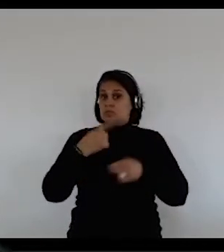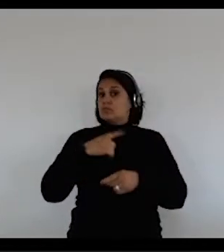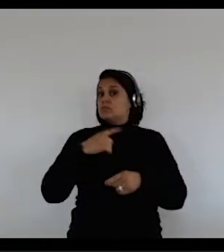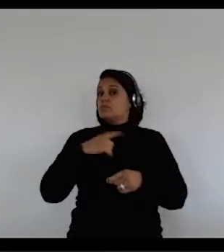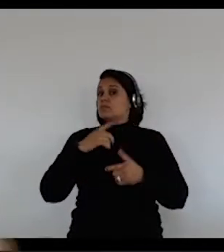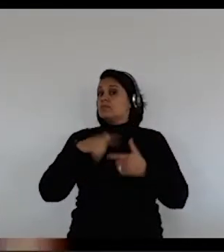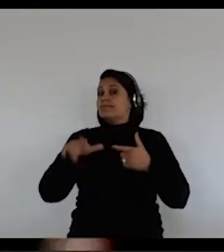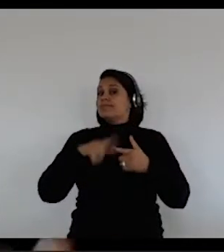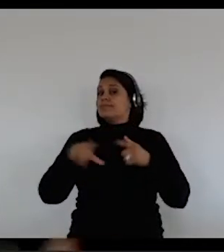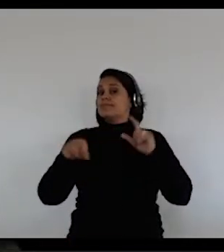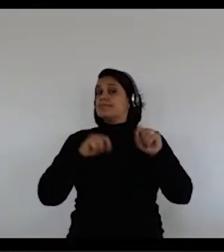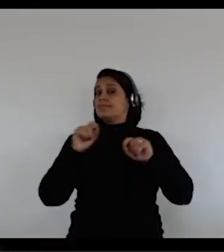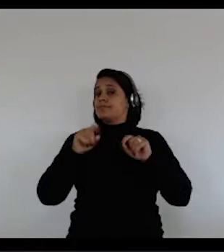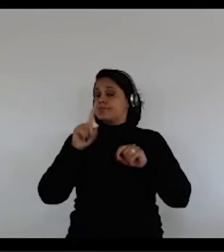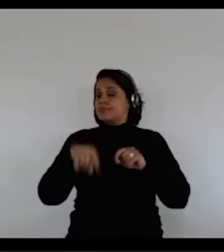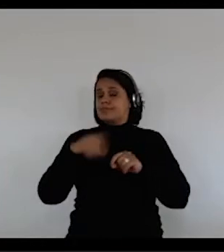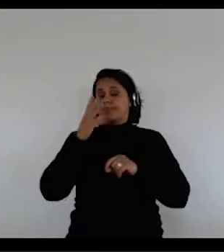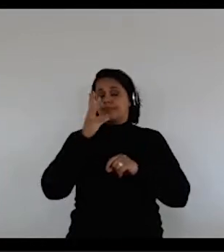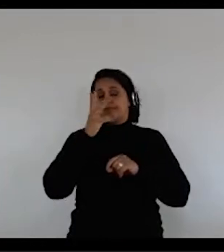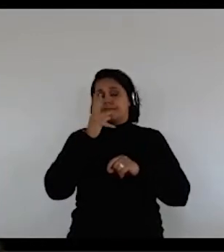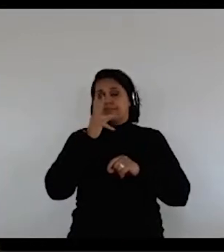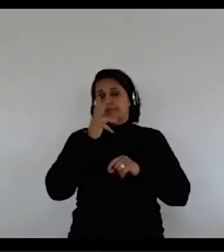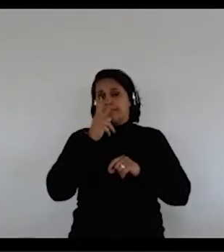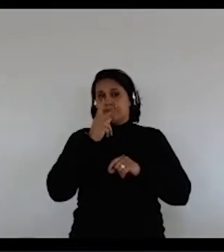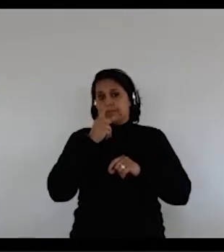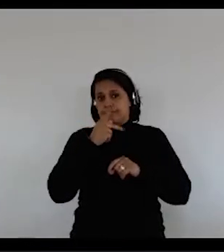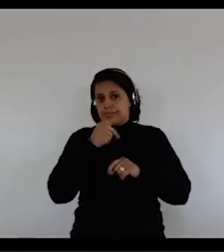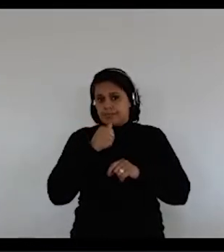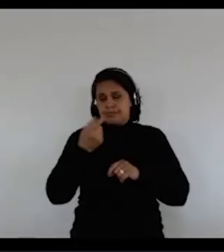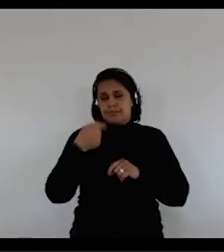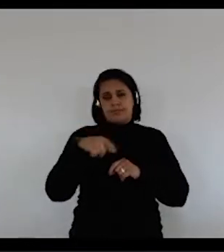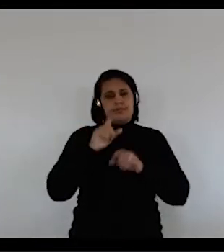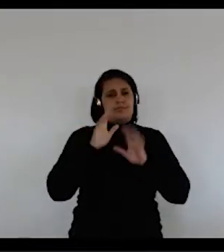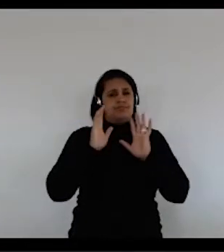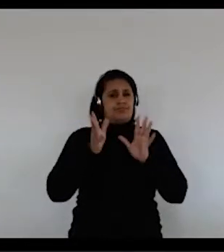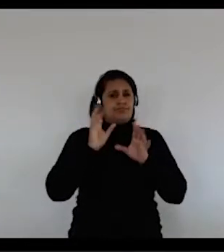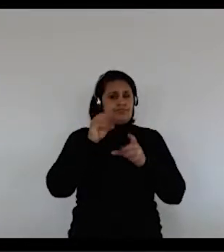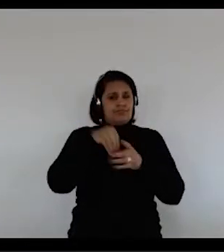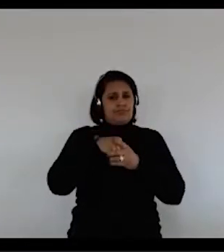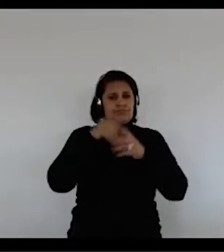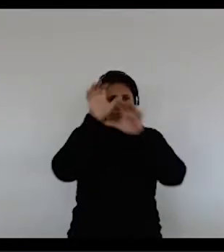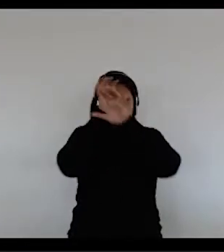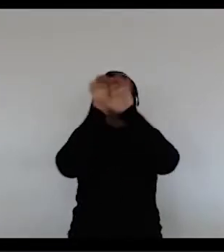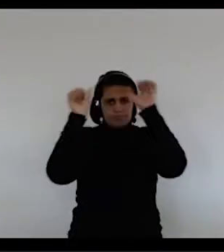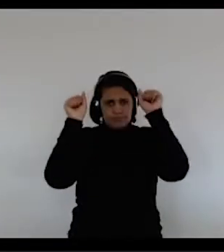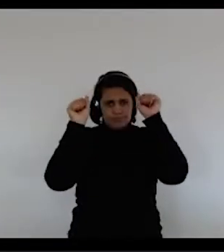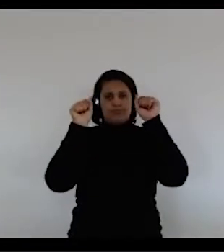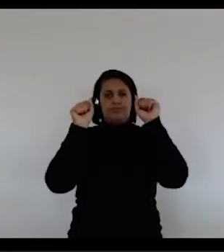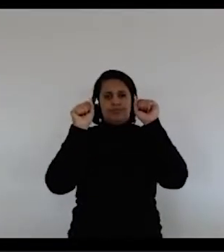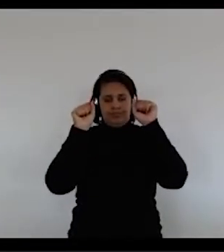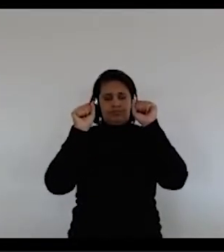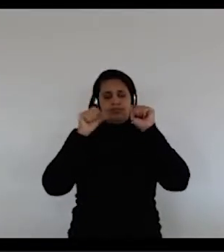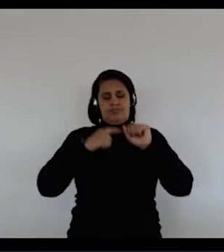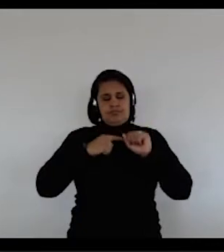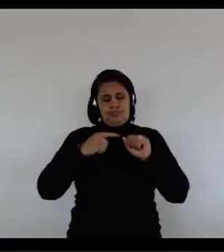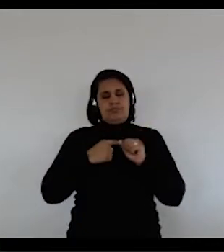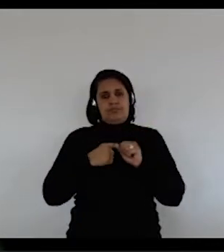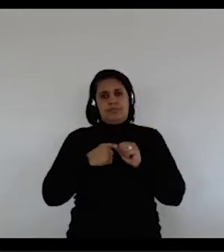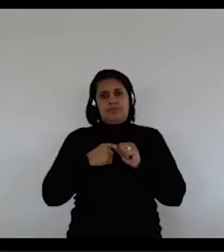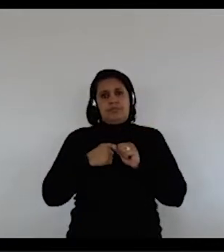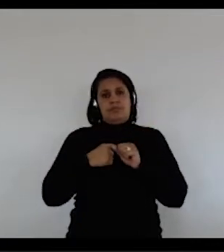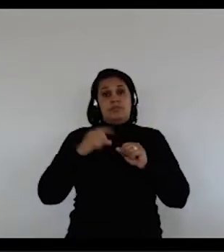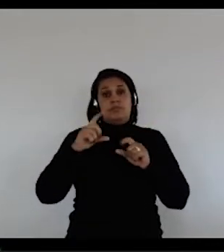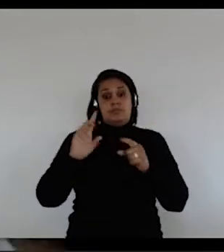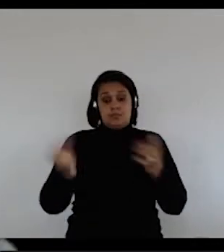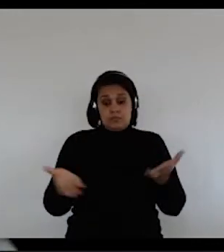demora cotidiana, a demora que já tivemos nos tribunais, foi acrescentada pela demora